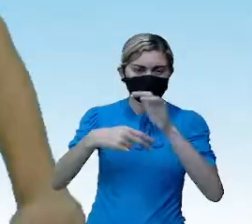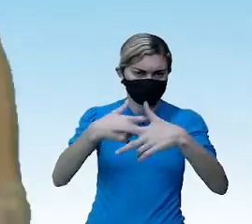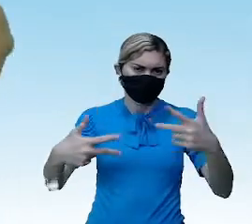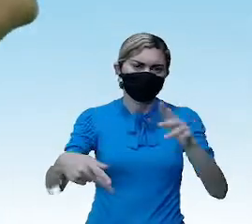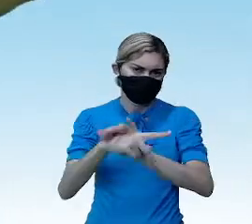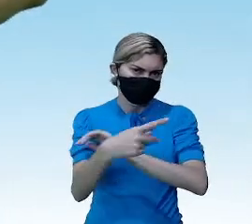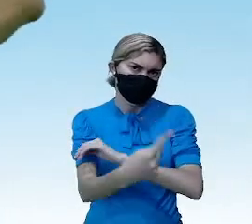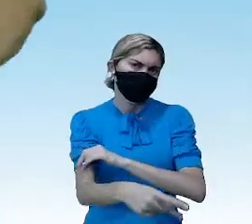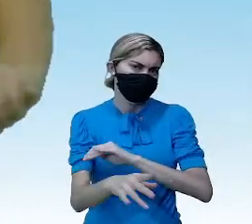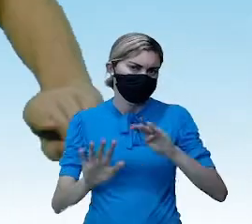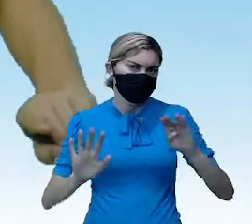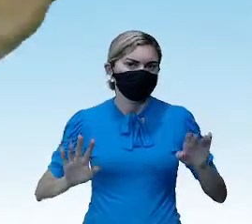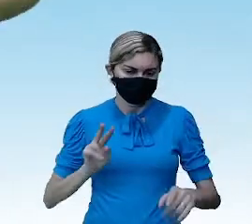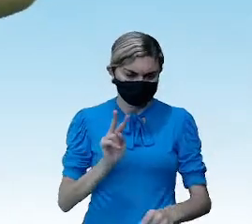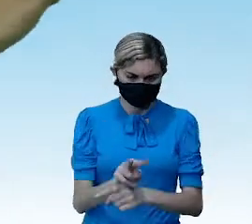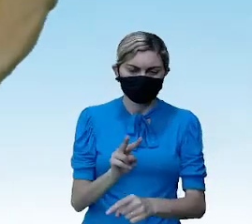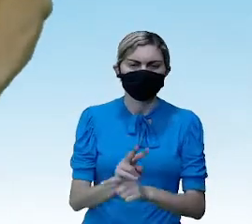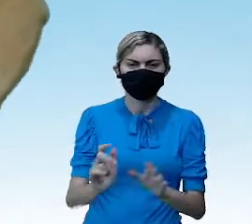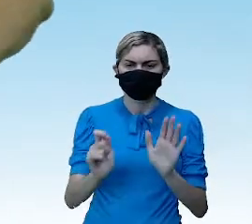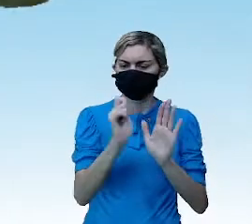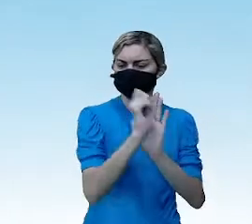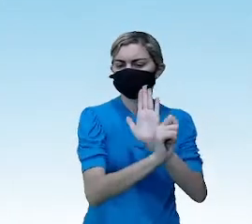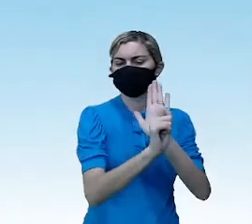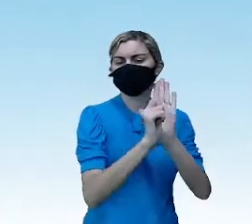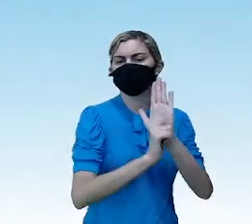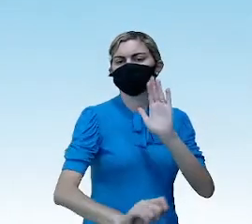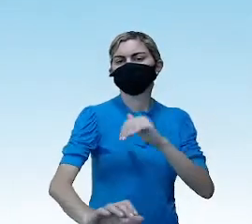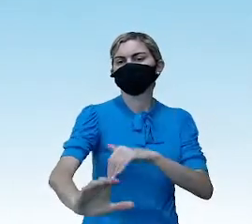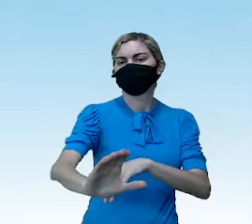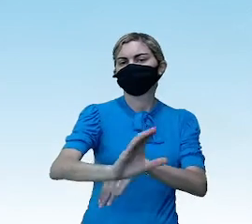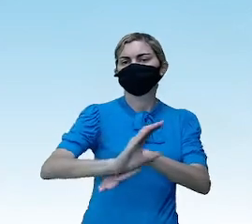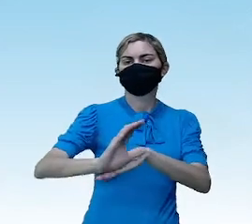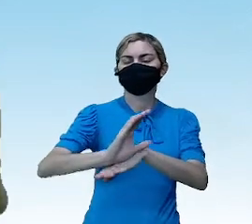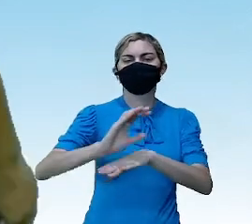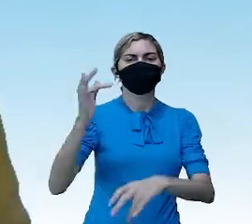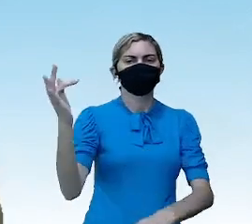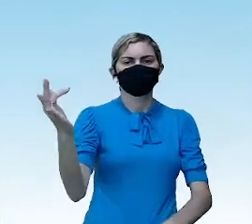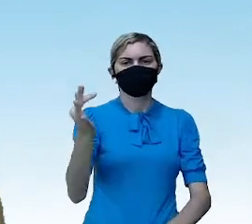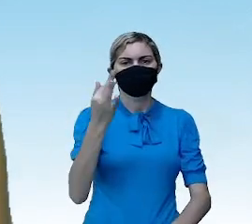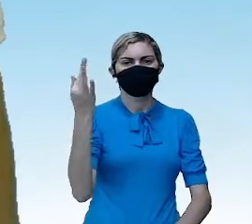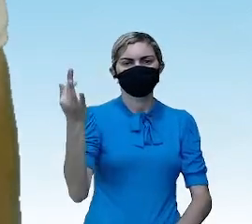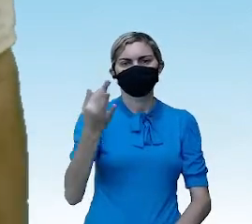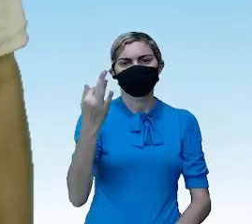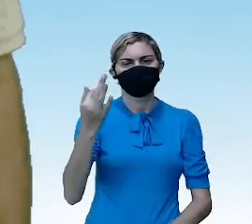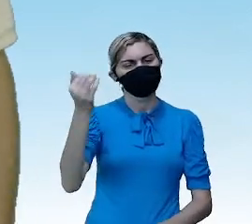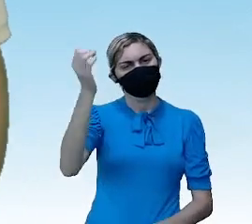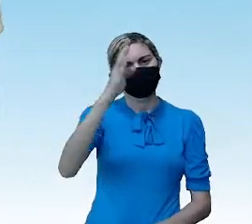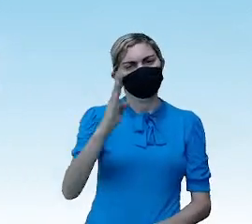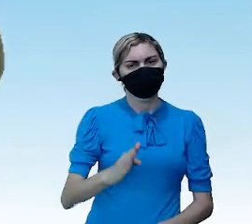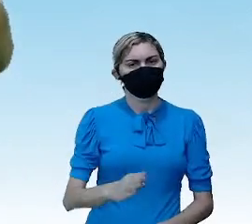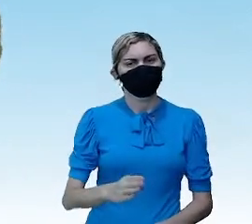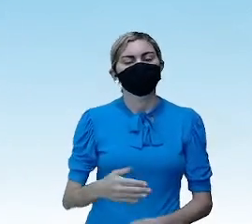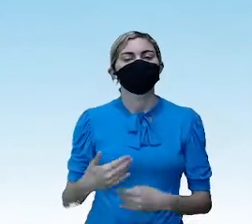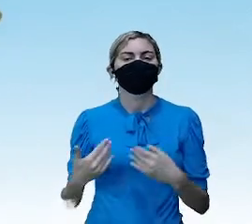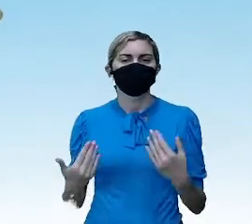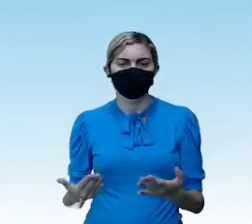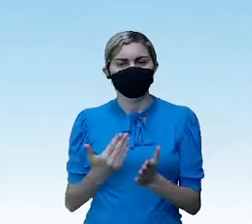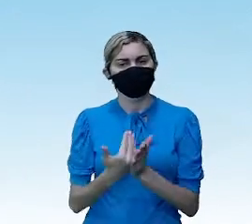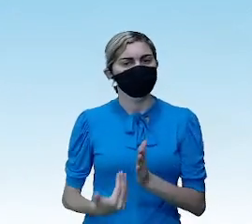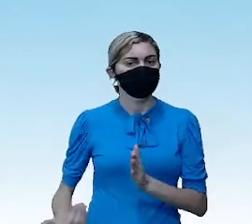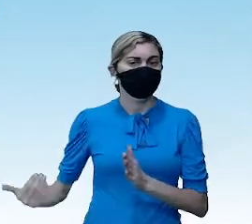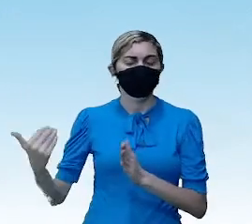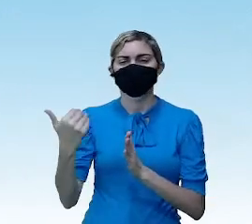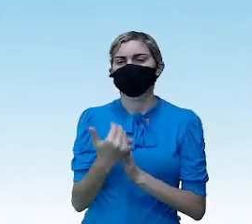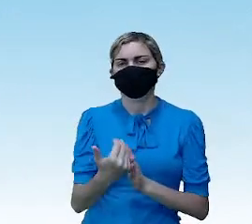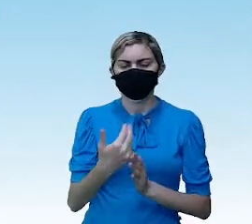aí está lavrado, escrito na Constituição Federal do Brasil. E um pouco mais sobre